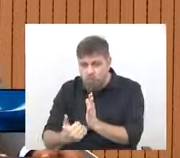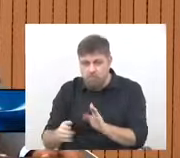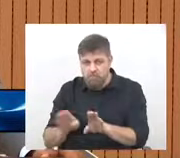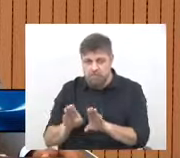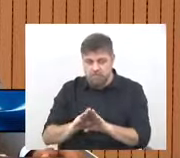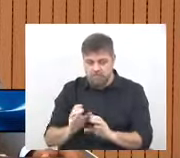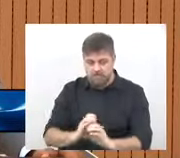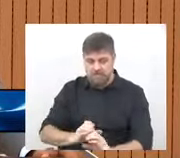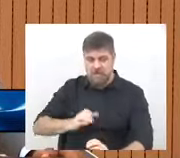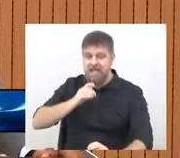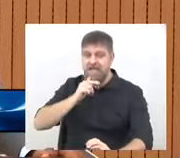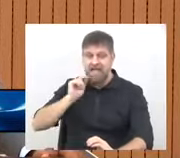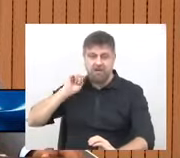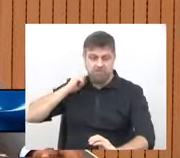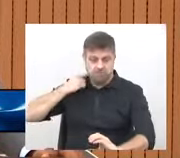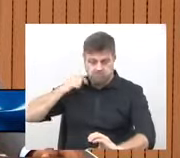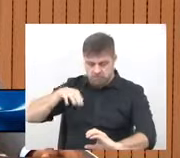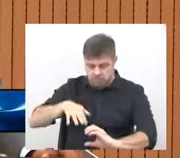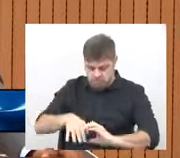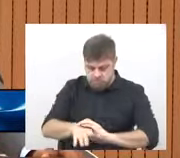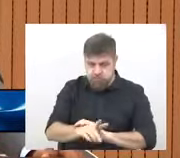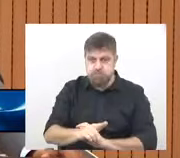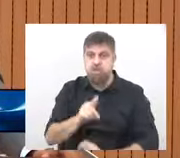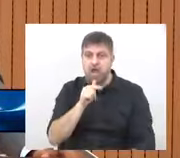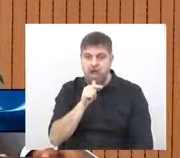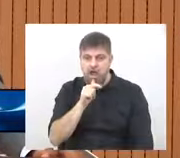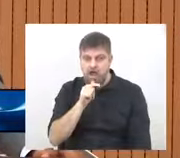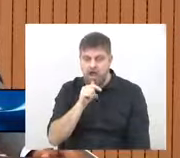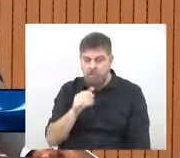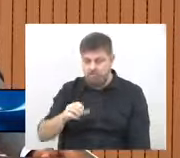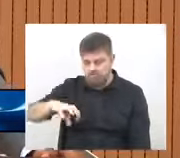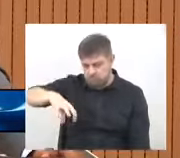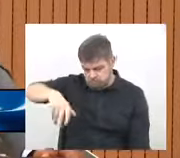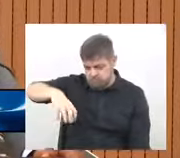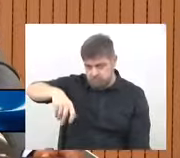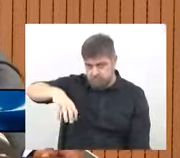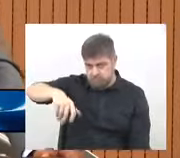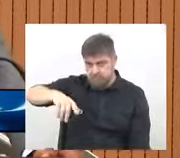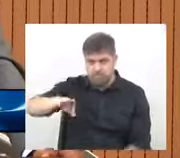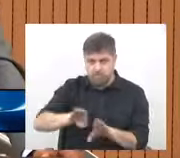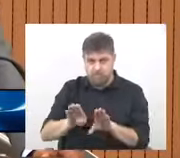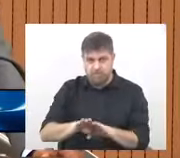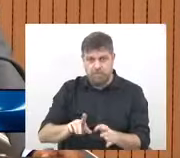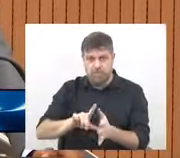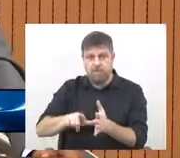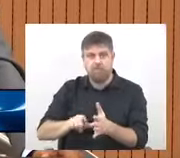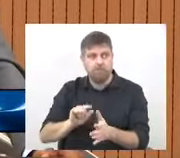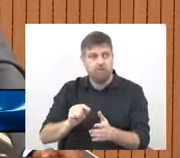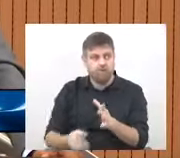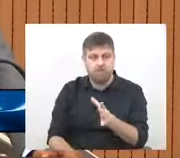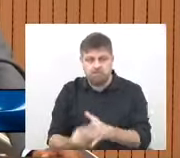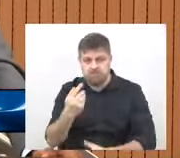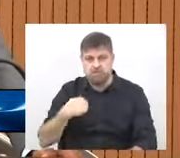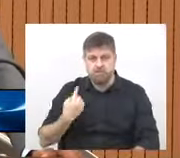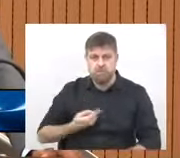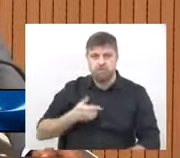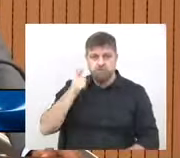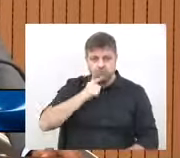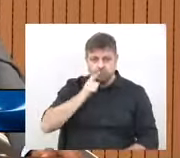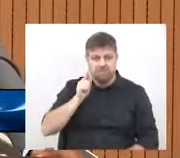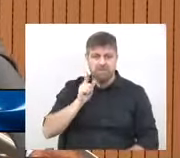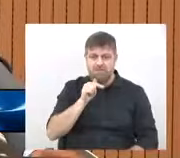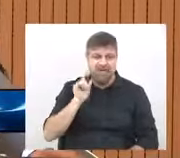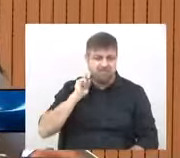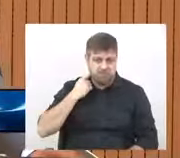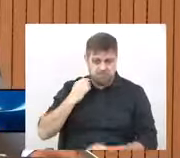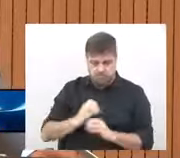rede de esgoto, e depois, você sabe que uma coisa puxa a outra. Colocamos a rede de água, a rede de esgoto